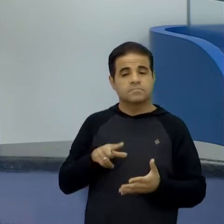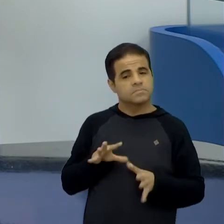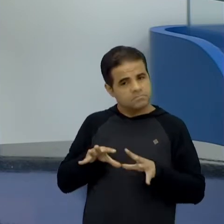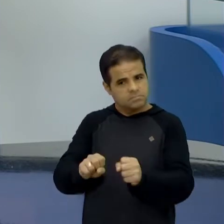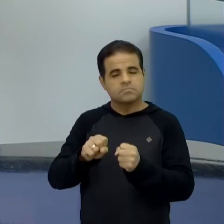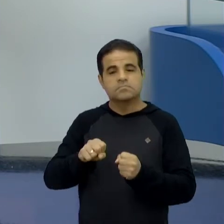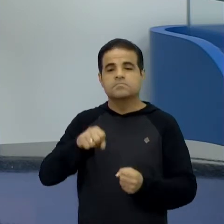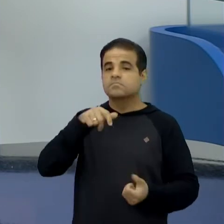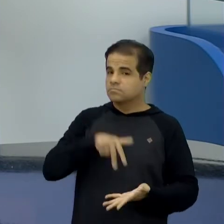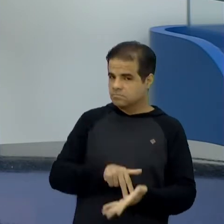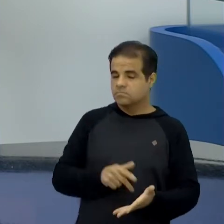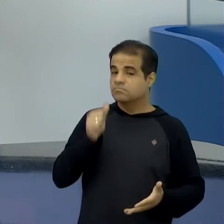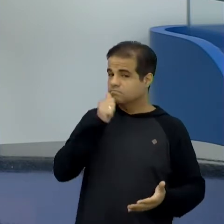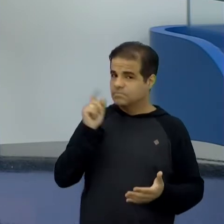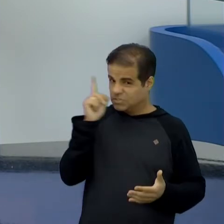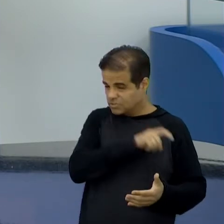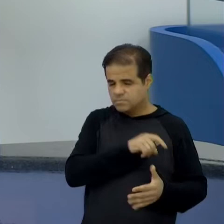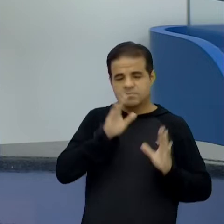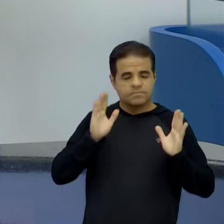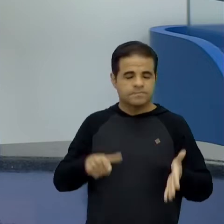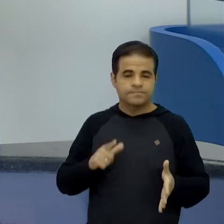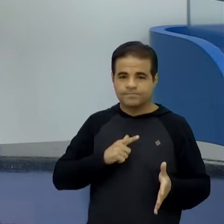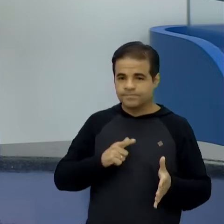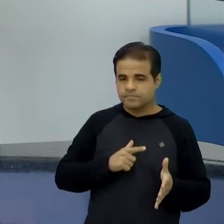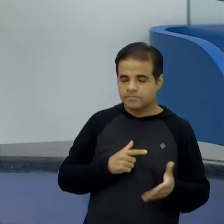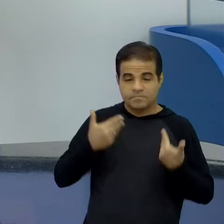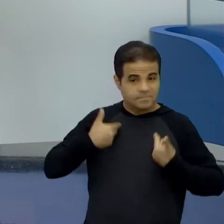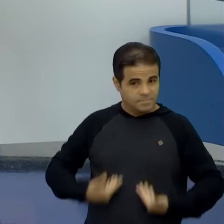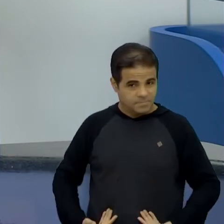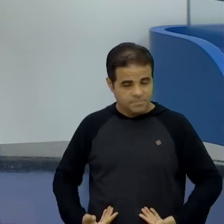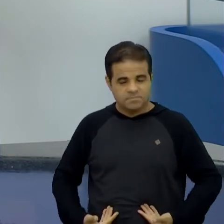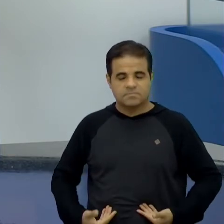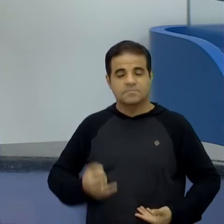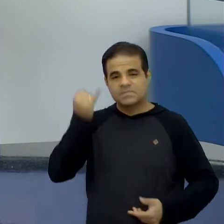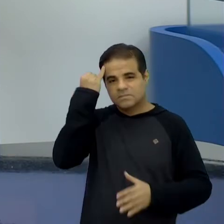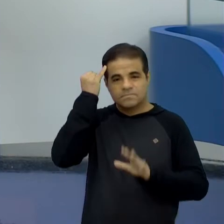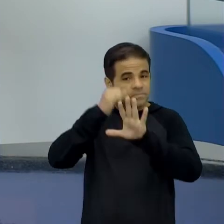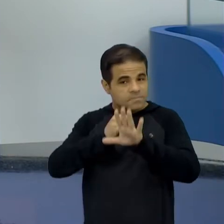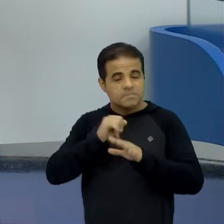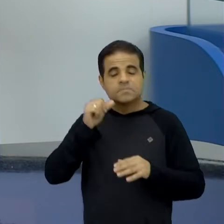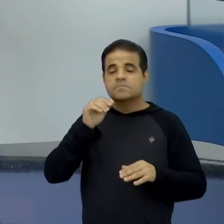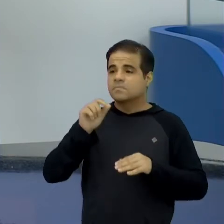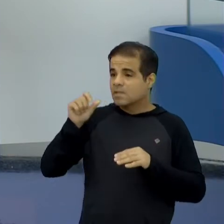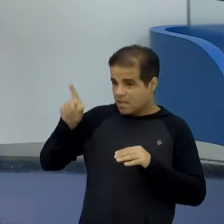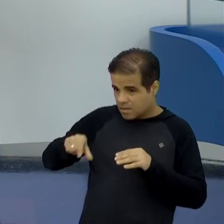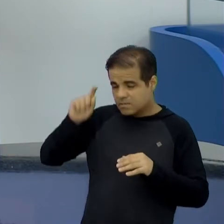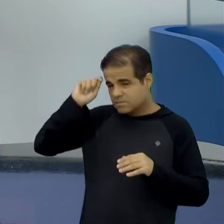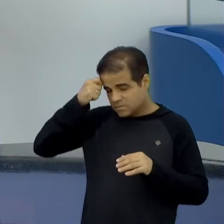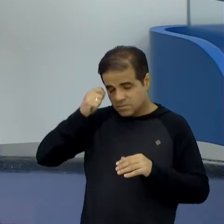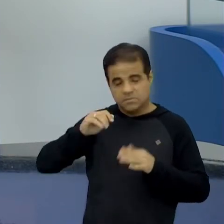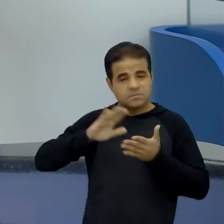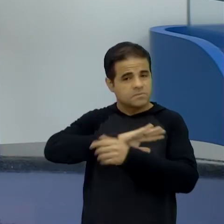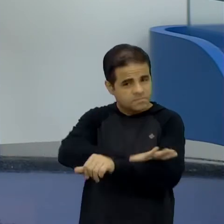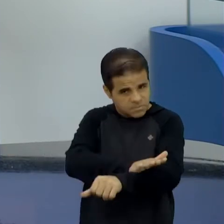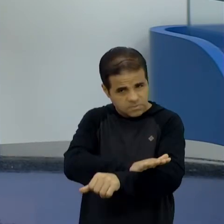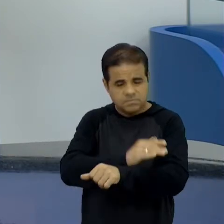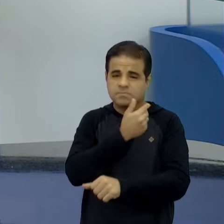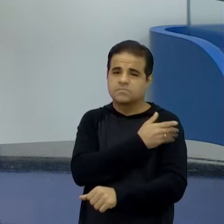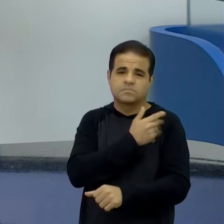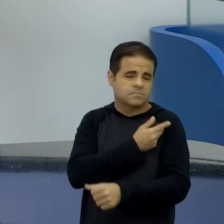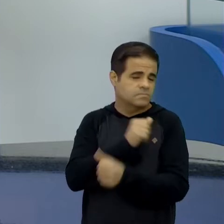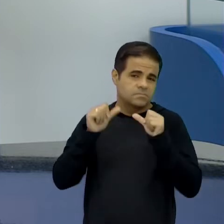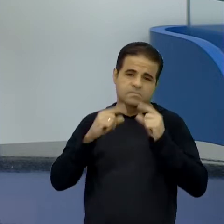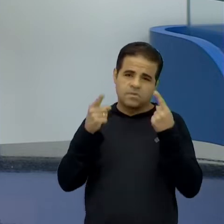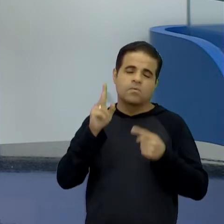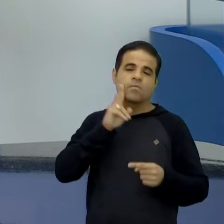espaço que já é difícil para a mulher, que já tem aquela hegemonia masculina, ainda por ser negra ela sofre mais preconceito. Ainda. E quando você citou ali a Daiane dos Santos,